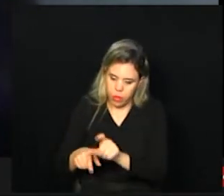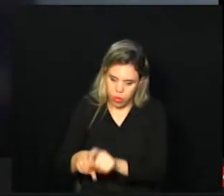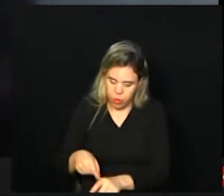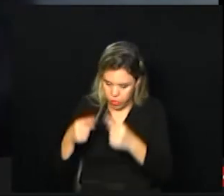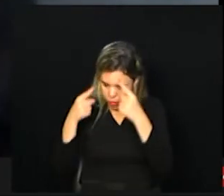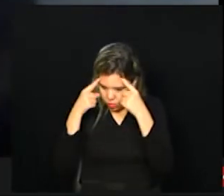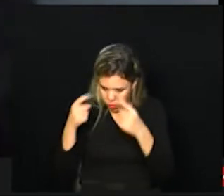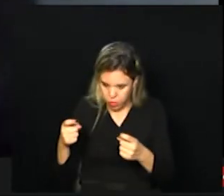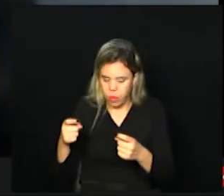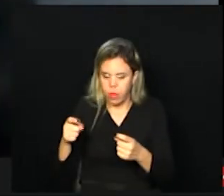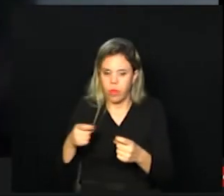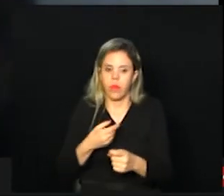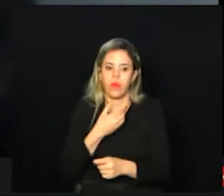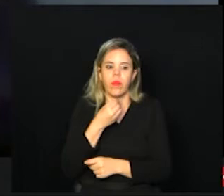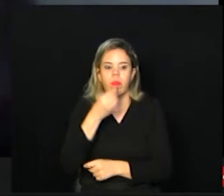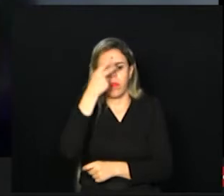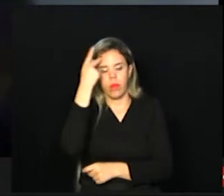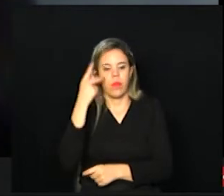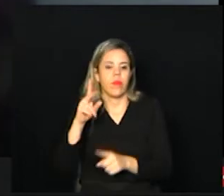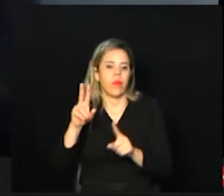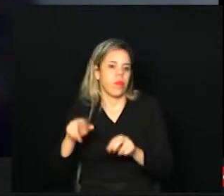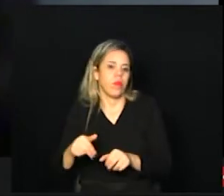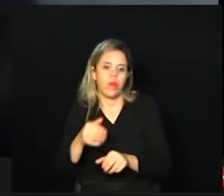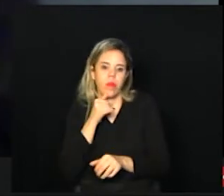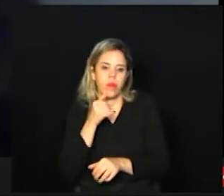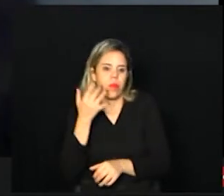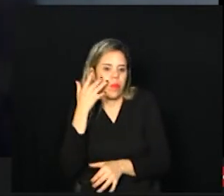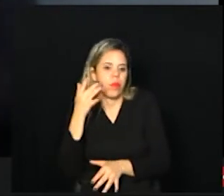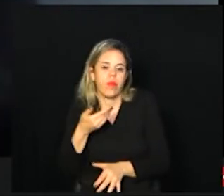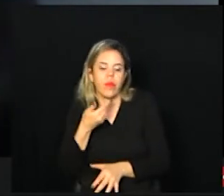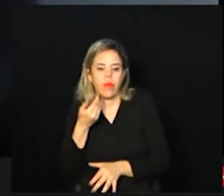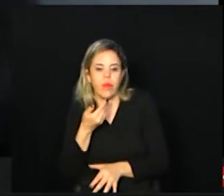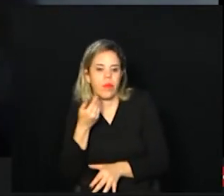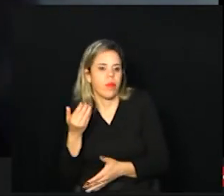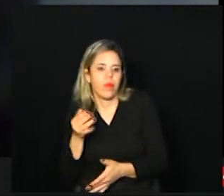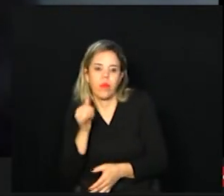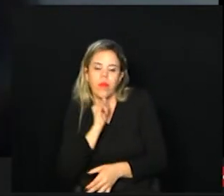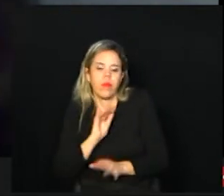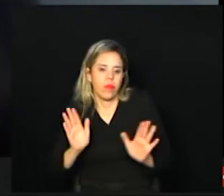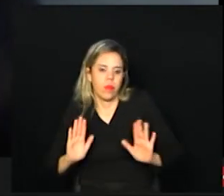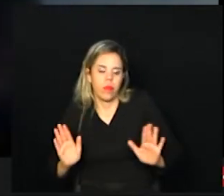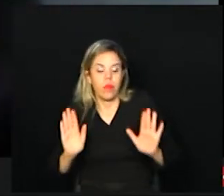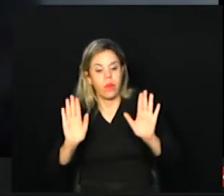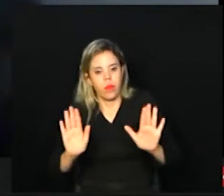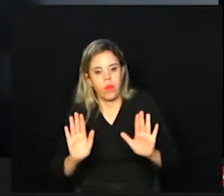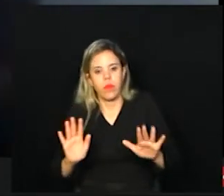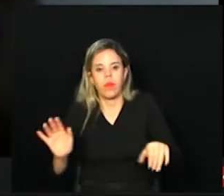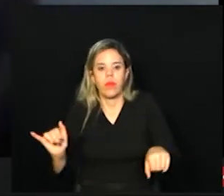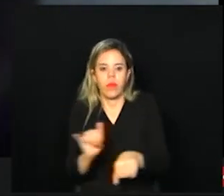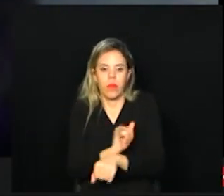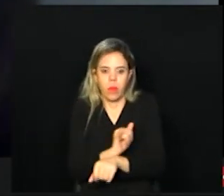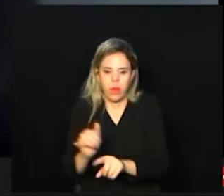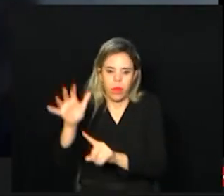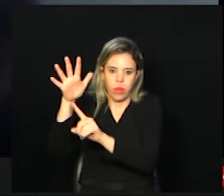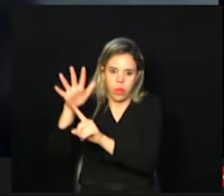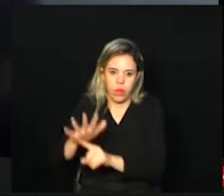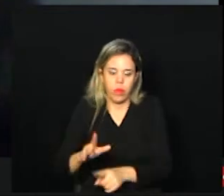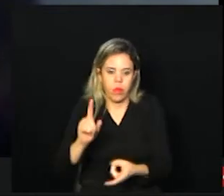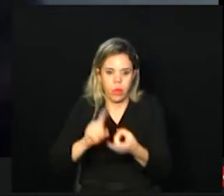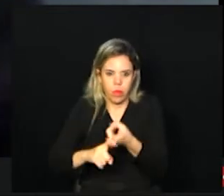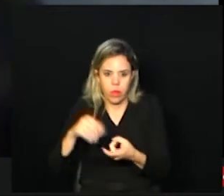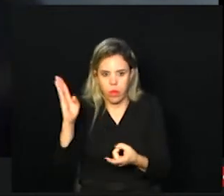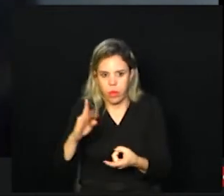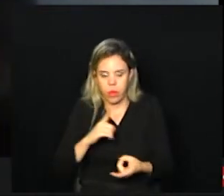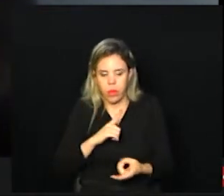violência nunca é justificada, acho que é o primeiro ponto que a gente precisa entender. Ela nunca é justificada. Mas os mecanismos de punição que nós temos no Brasil, como a